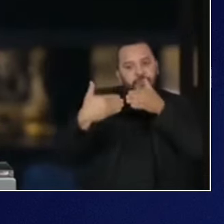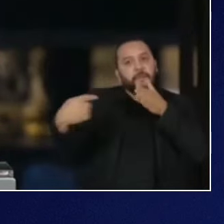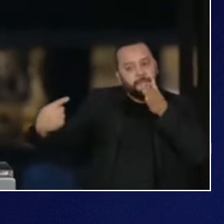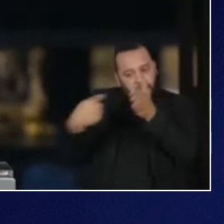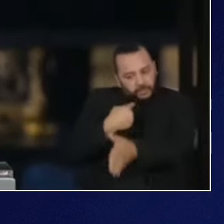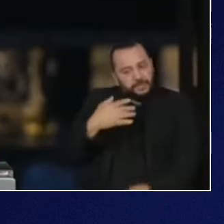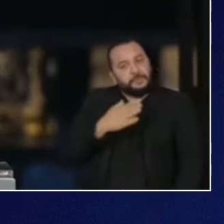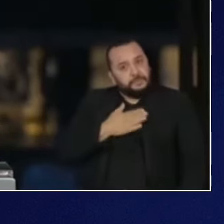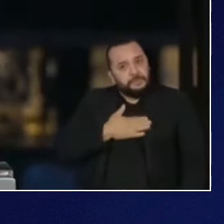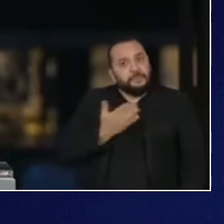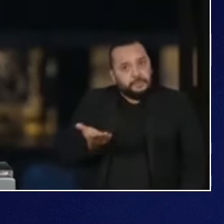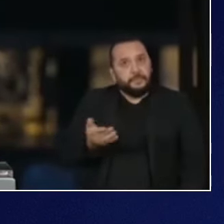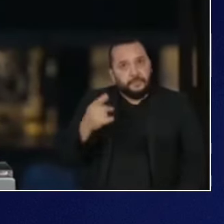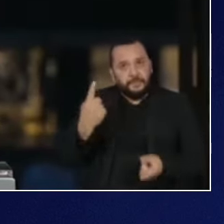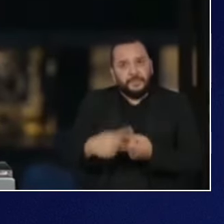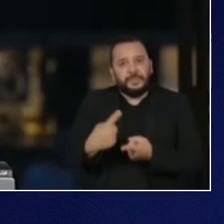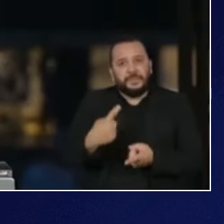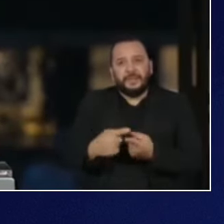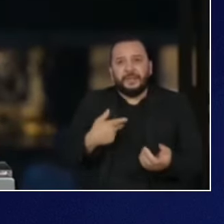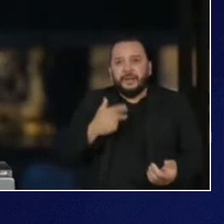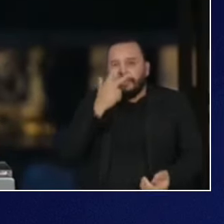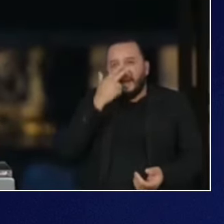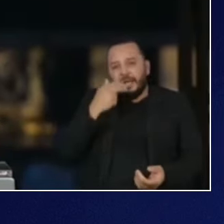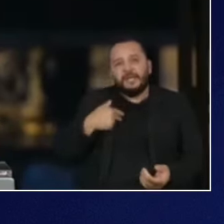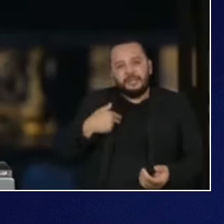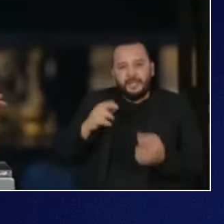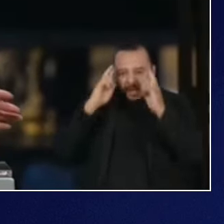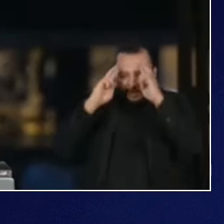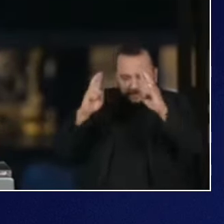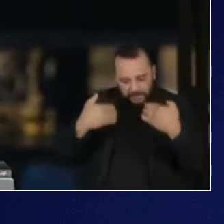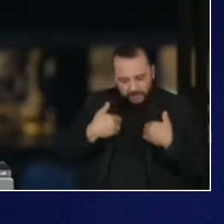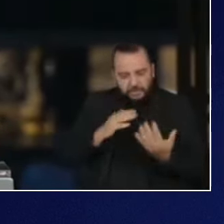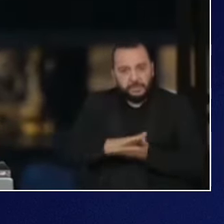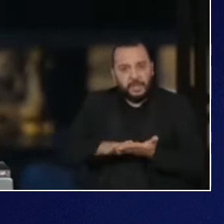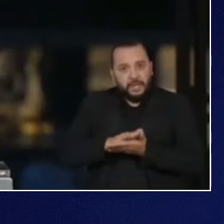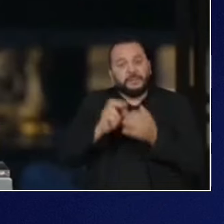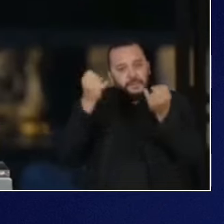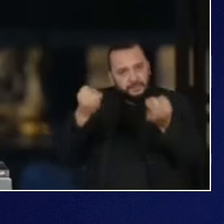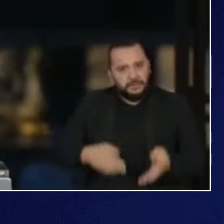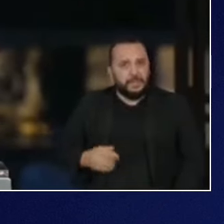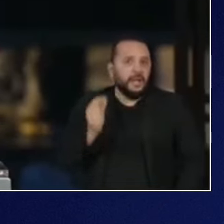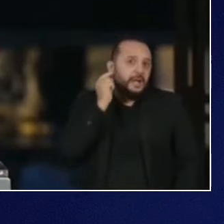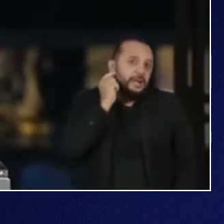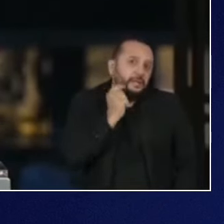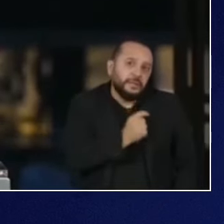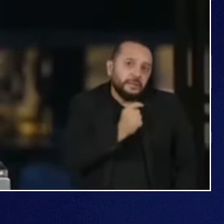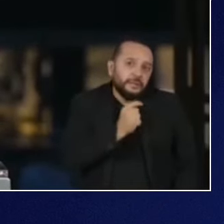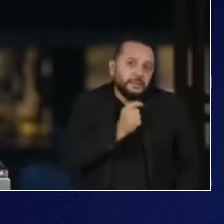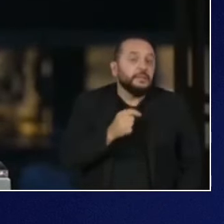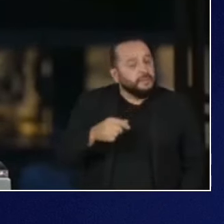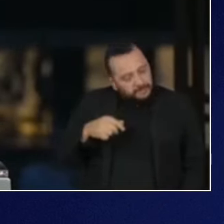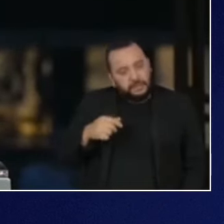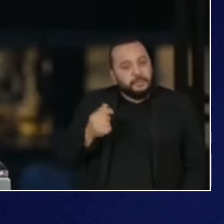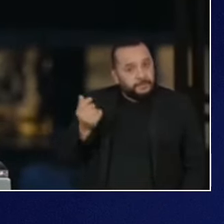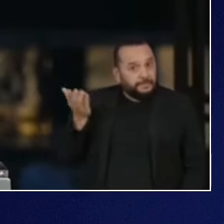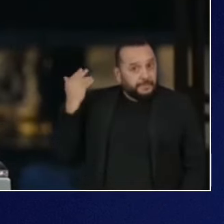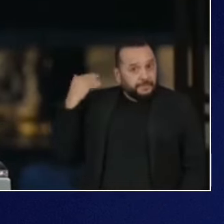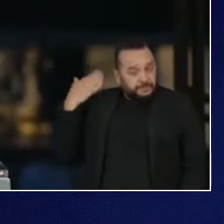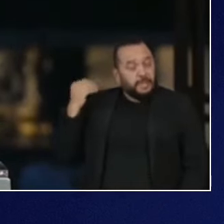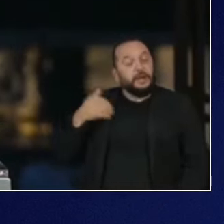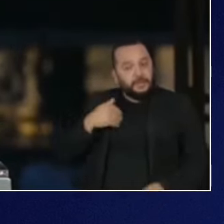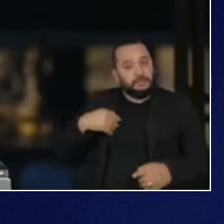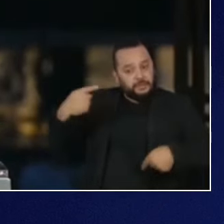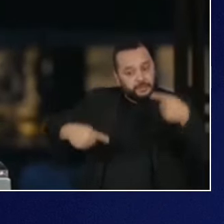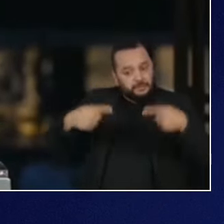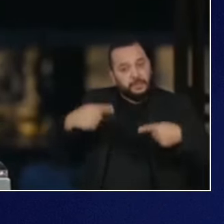mim porque eu vejo isso com uma certa falta de respeito falando do Nunes eu mostrei já no outro debate que